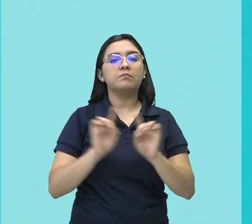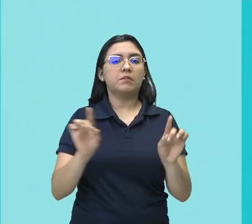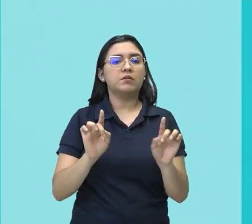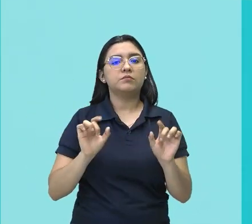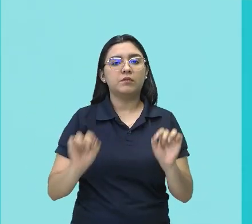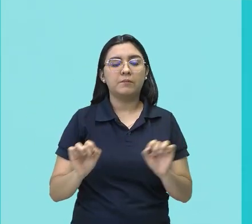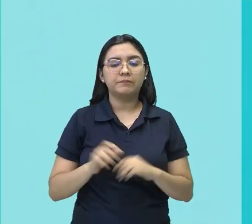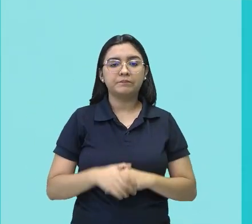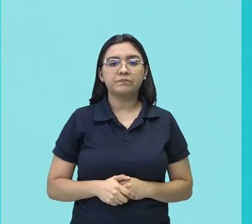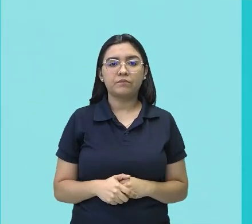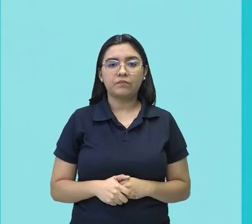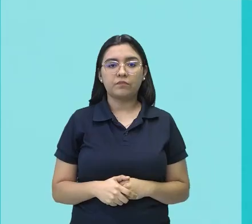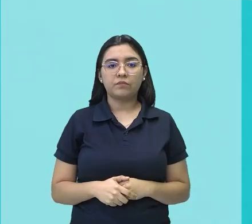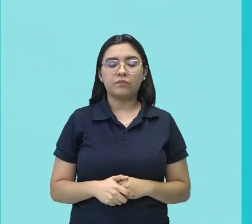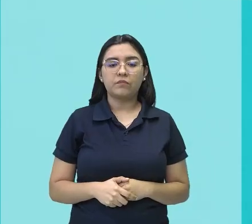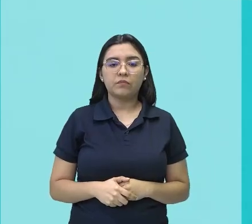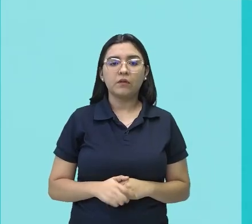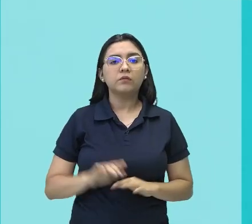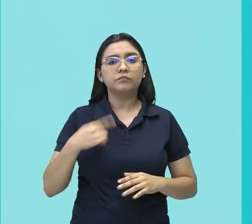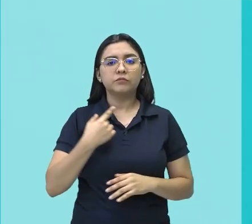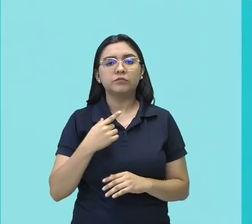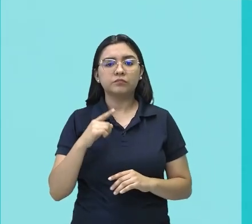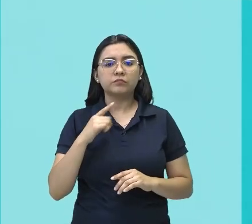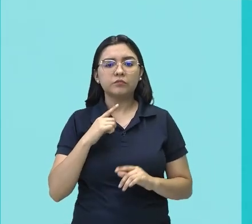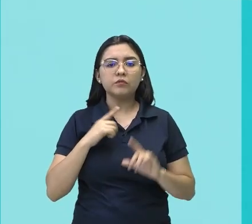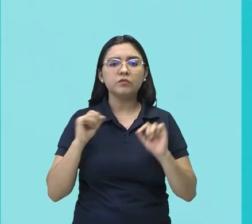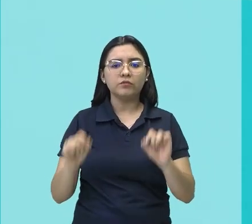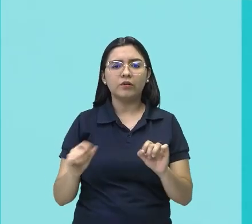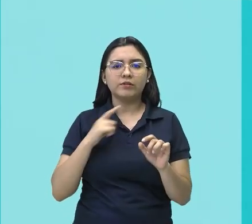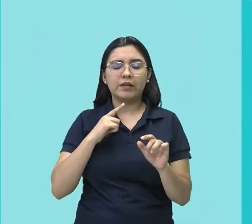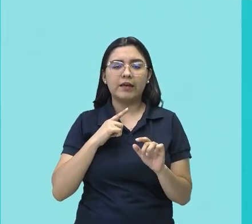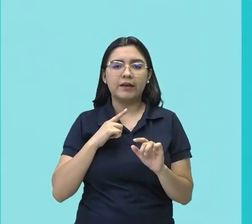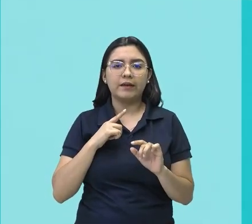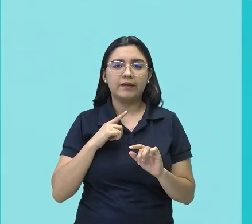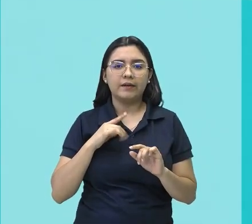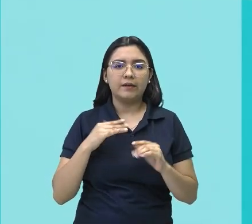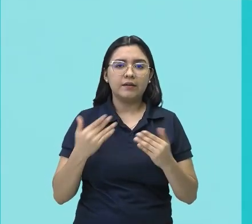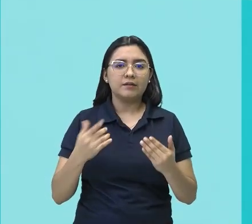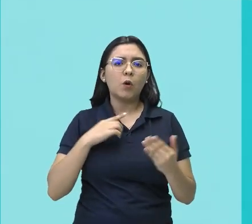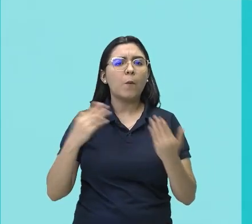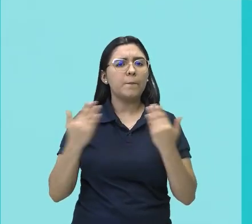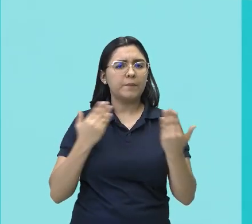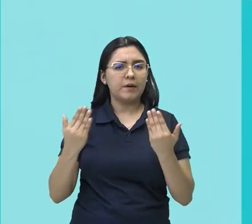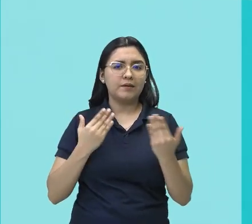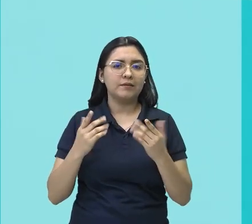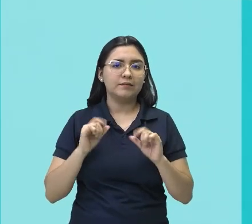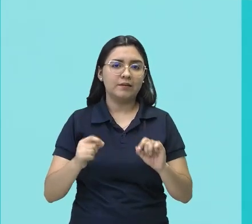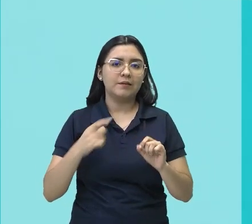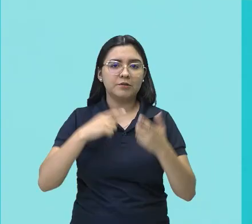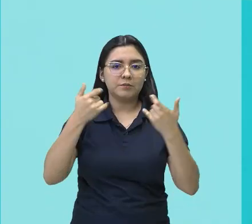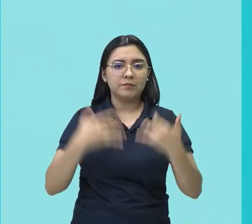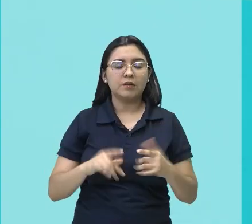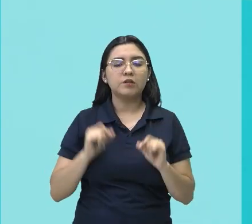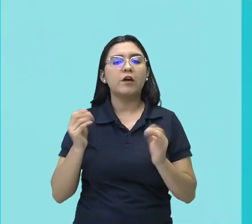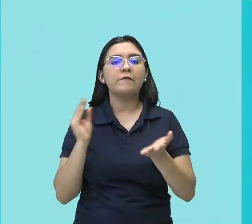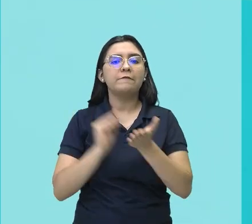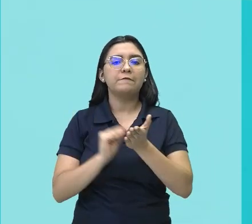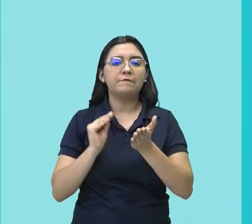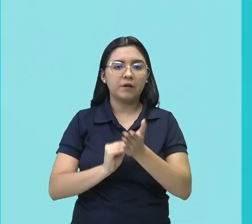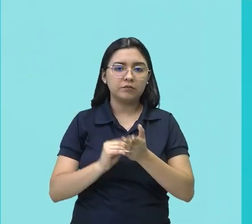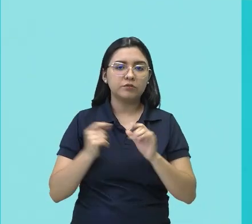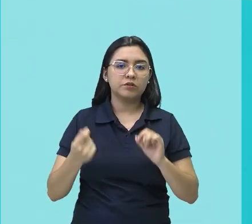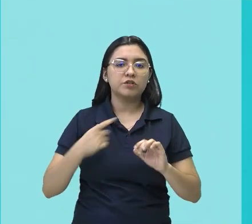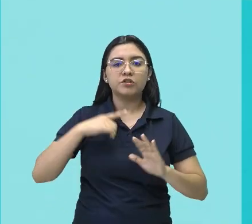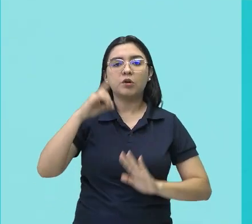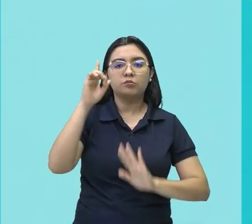é algo que nós possamos nos apoiar, né, para justificar, então, a nossa falta de acesso a